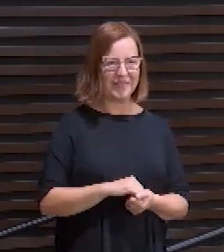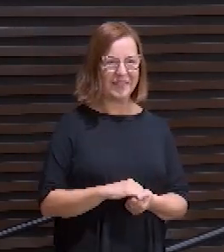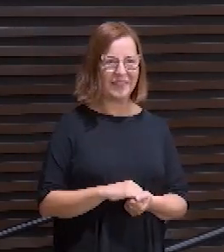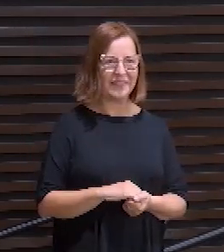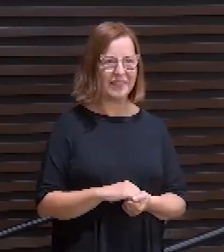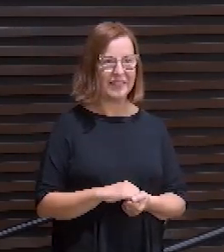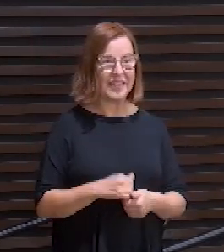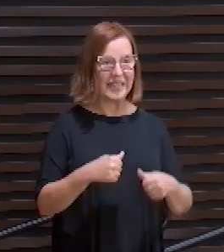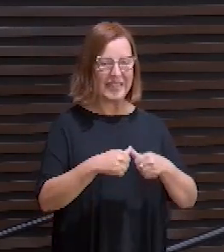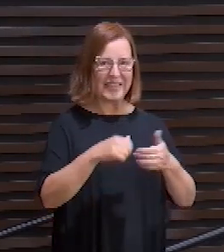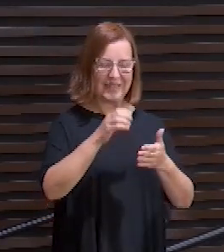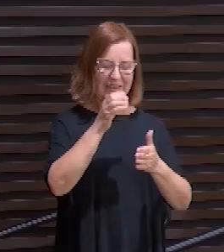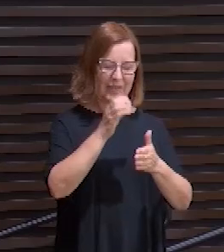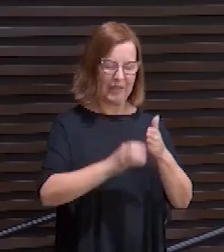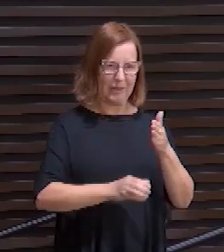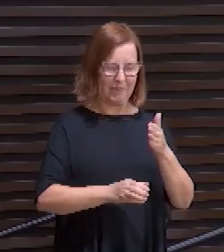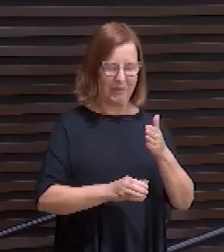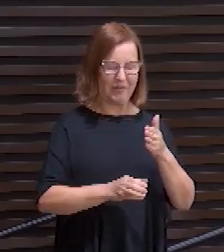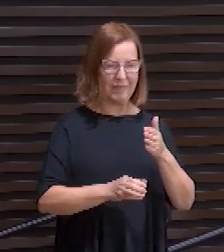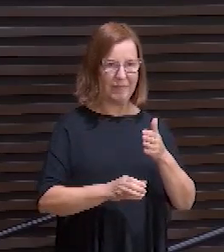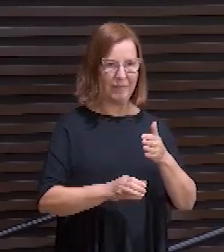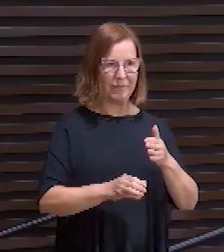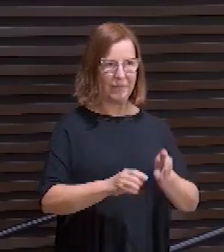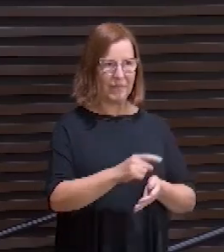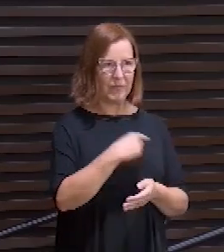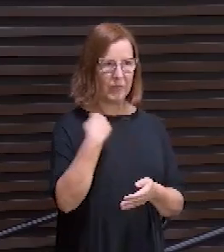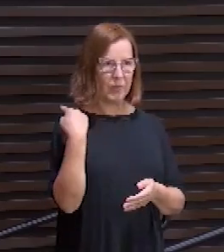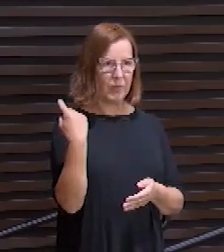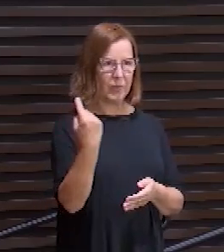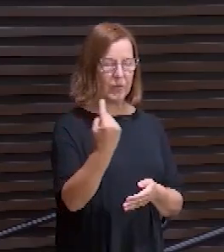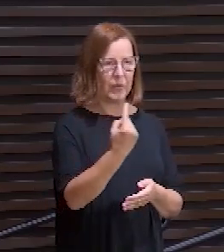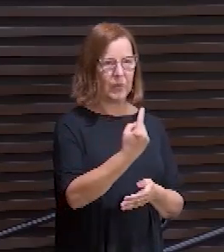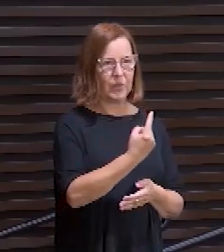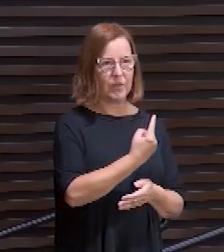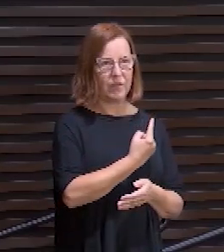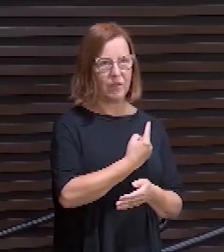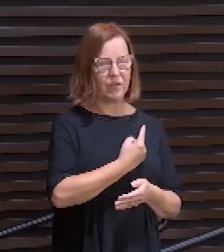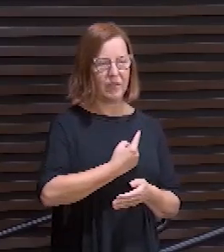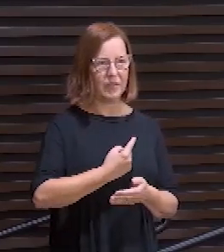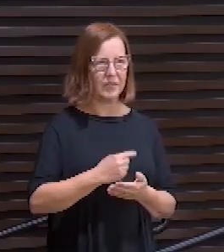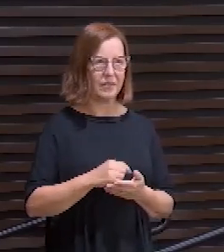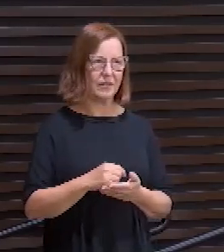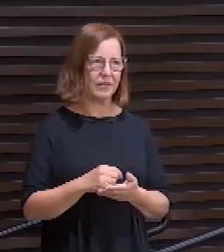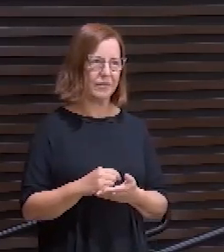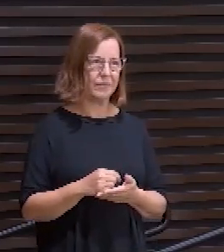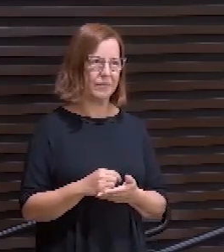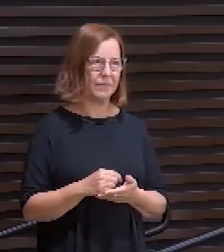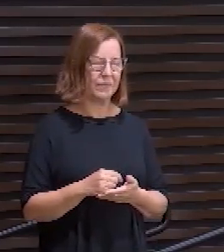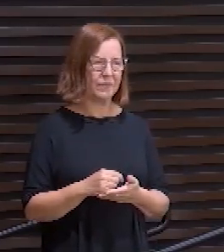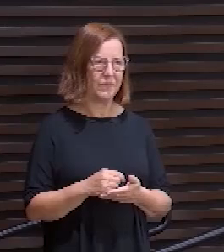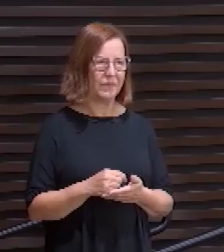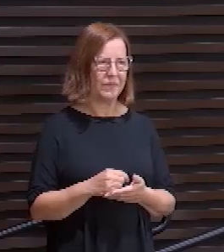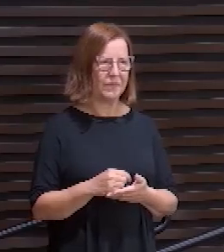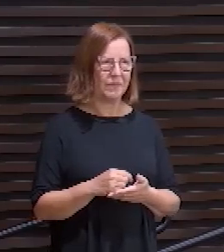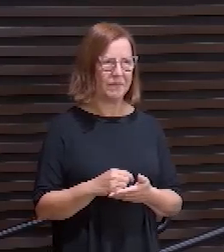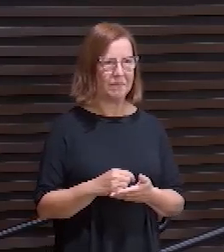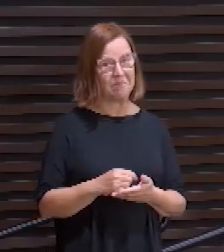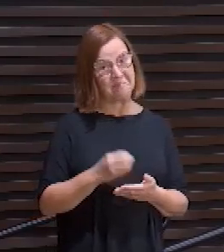E esse capítulo, que nós vamos, de maneira até eu diria audaciosa, tentar expor em um